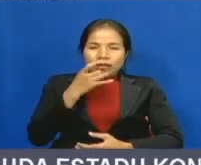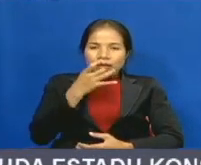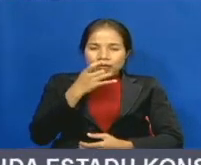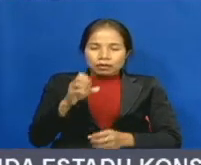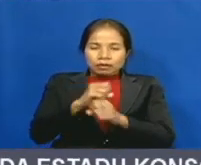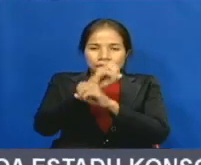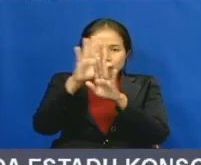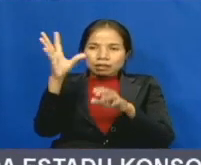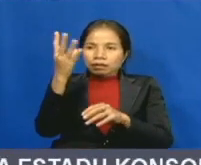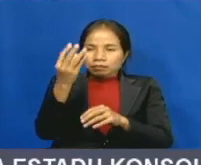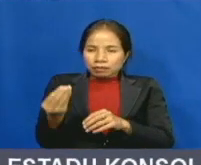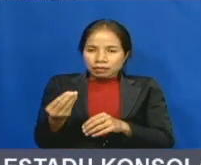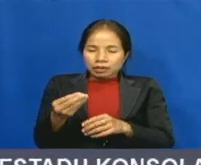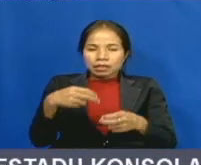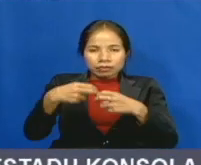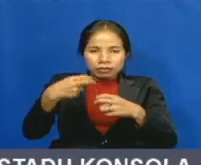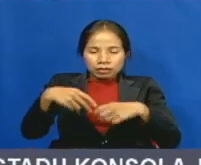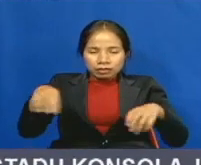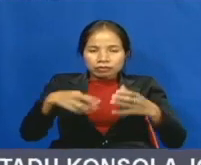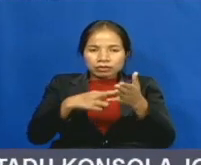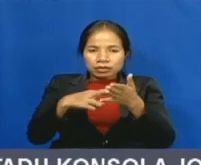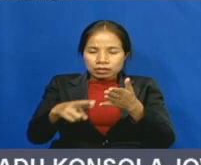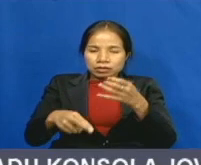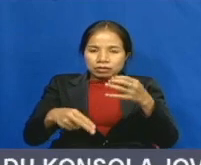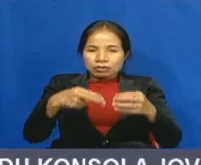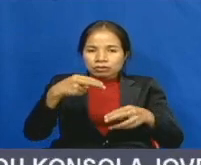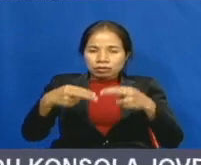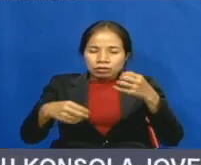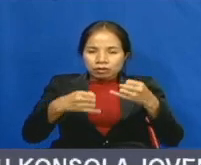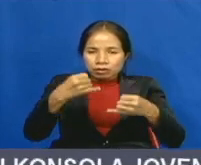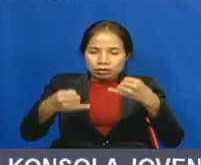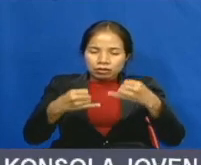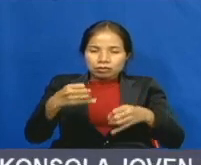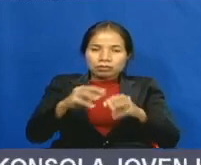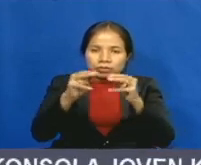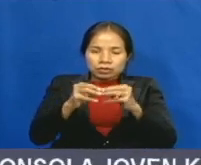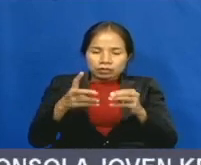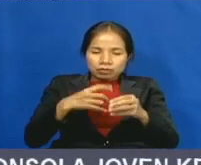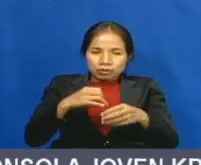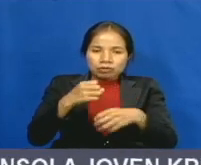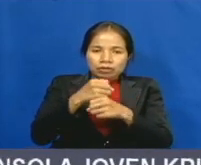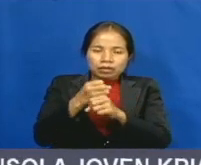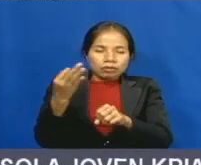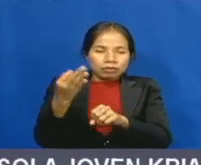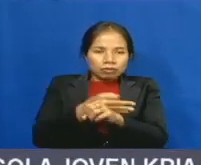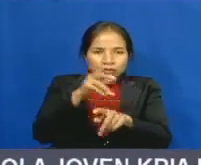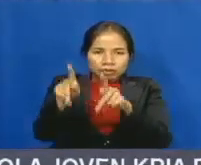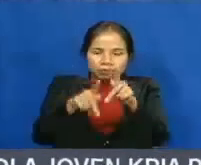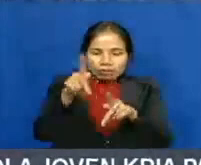Eletricidade na Bela Canmate prejudica para serviço registro notarial do município dele, onde trata documento cidadão